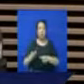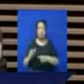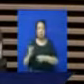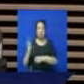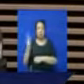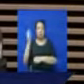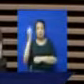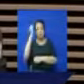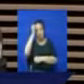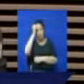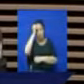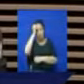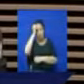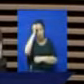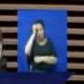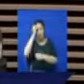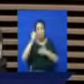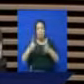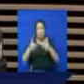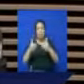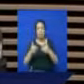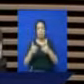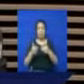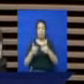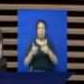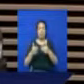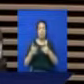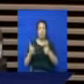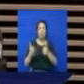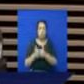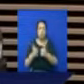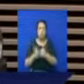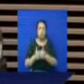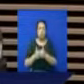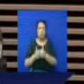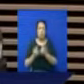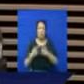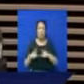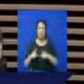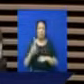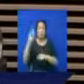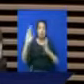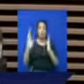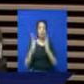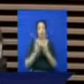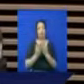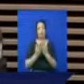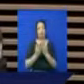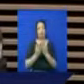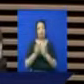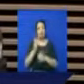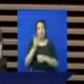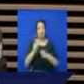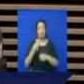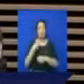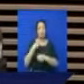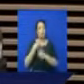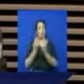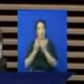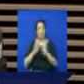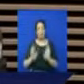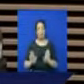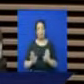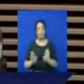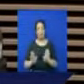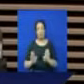talvez tentou abrir a porta, mas Deus havia fechado. E as portas que Deus fecha, homem nenhum abre. E as portas que Deus abre, homem nenhum